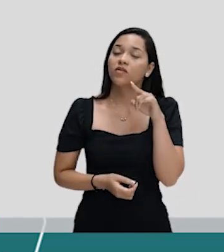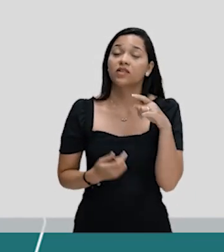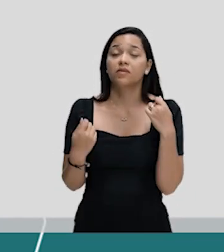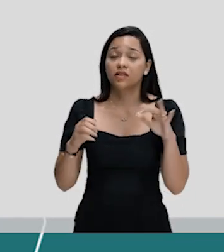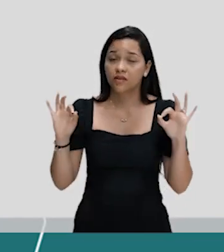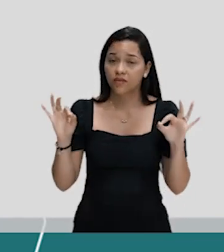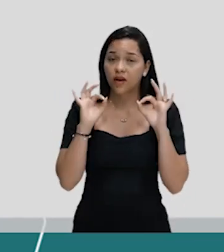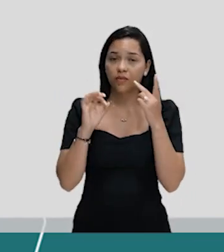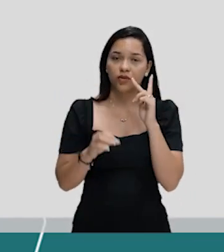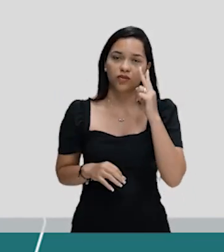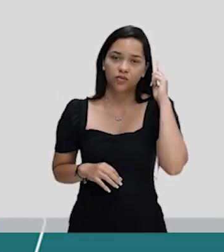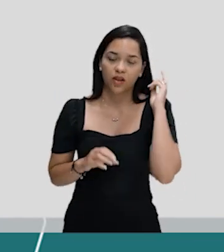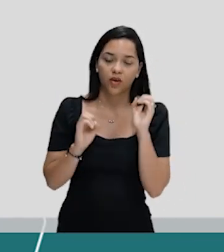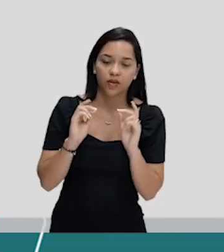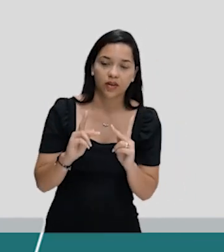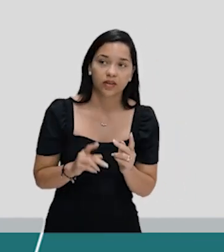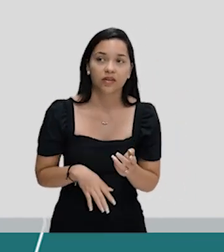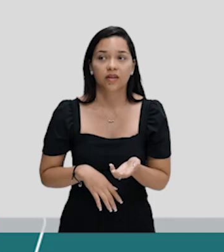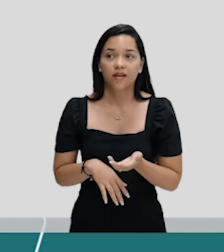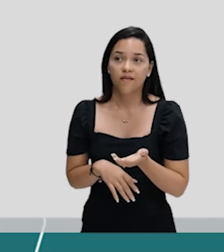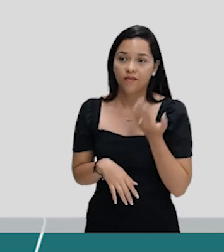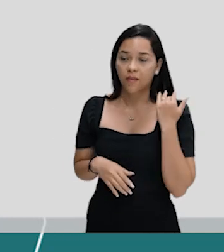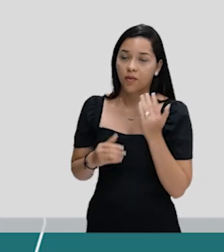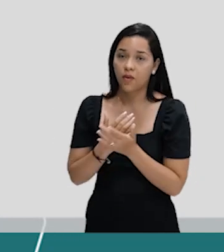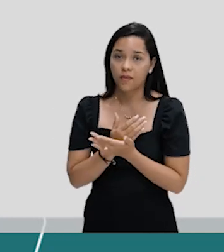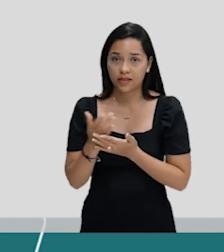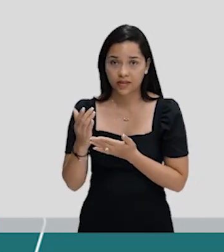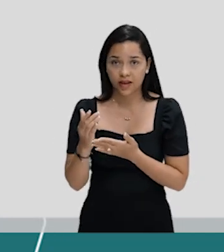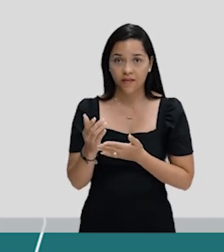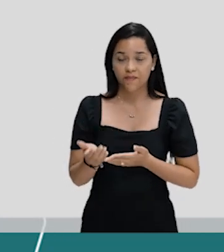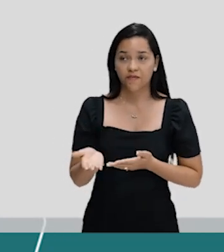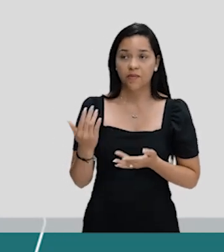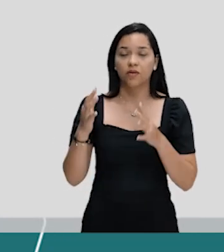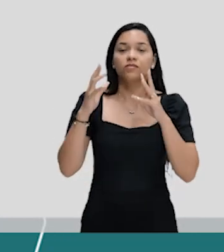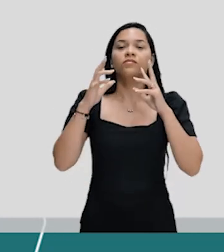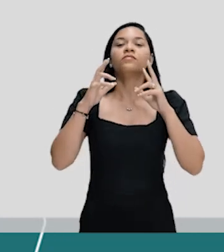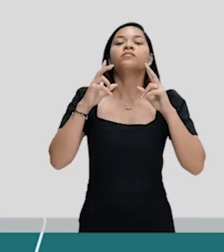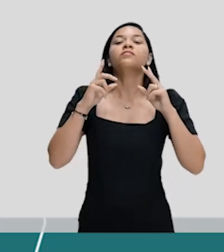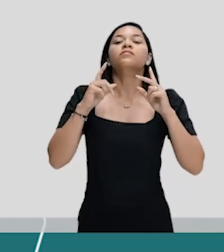atento para o teu vestibular. Então, sem mais delongas, para a gente começar com chave de ouro, ó,